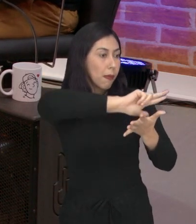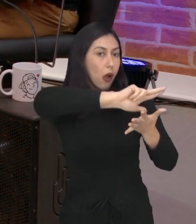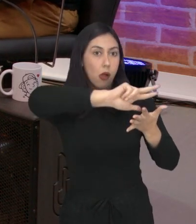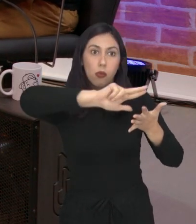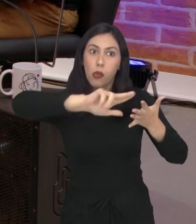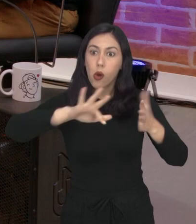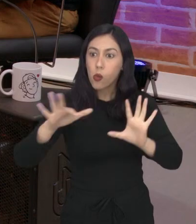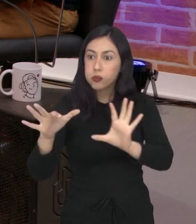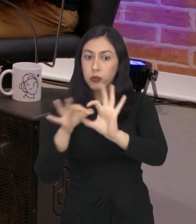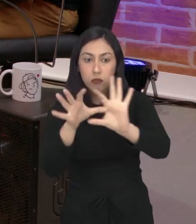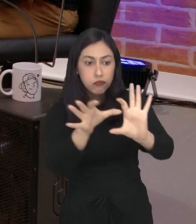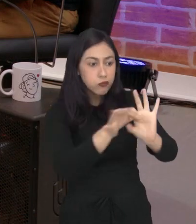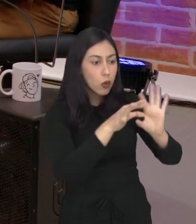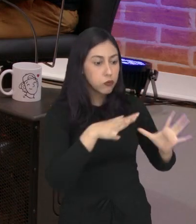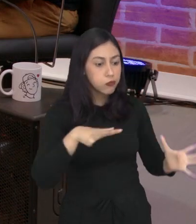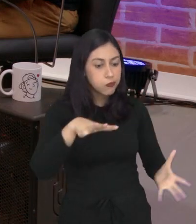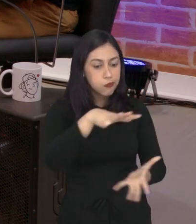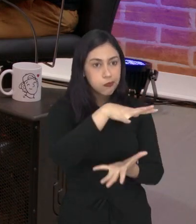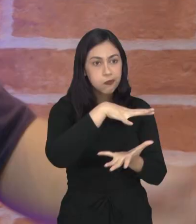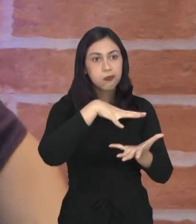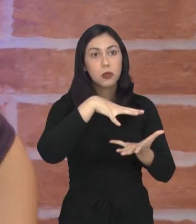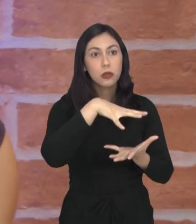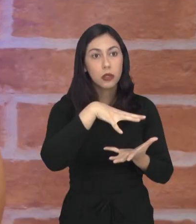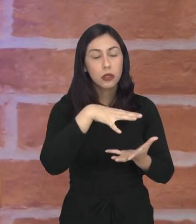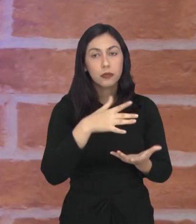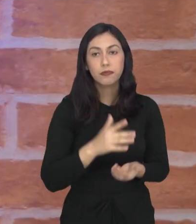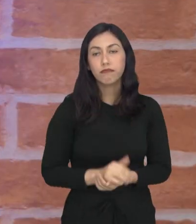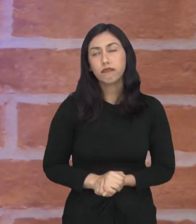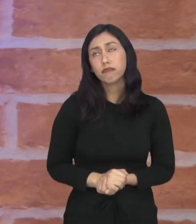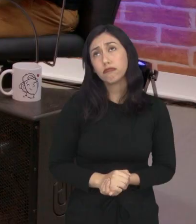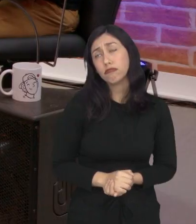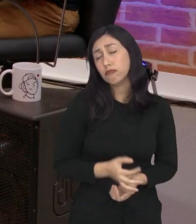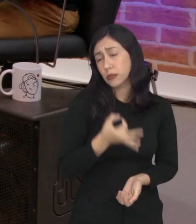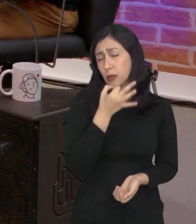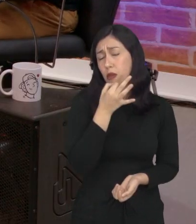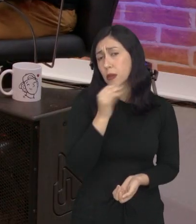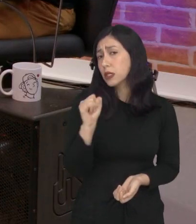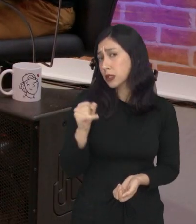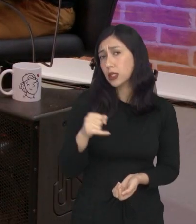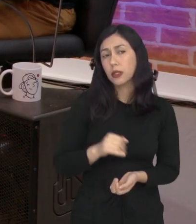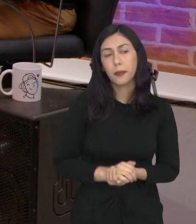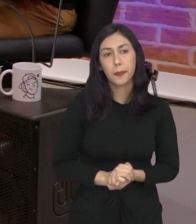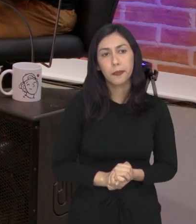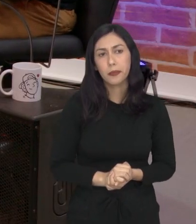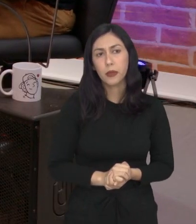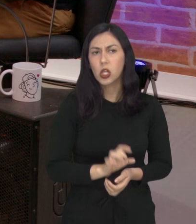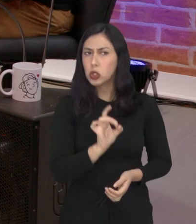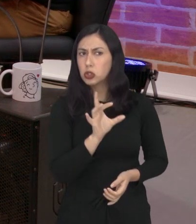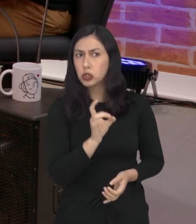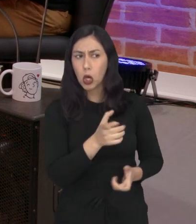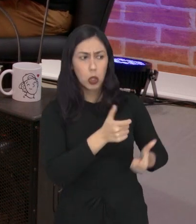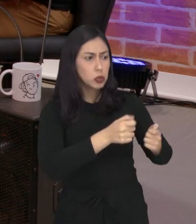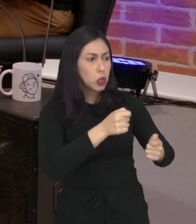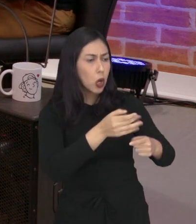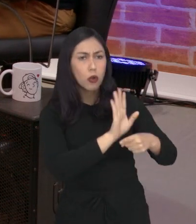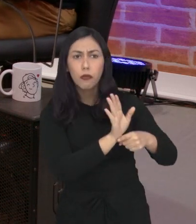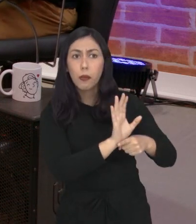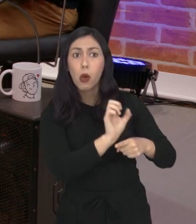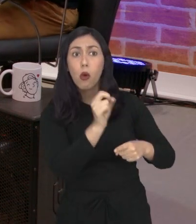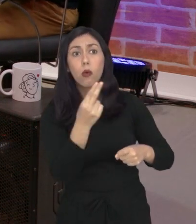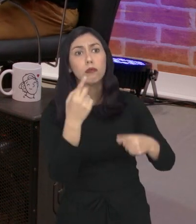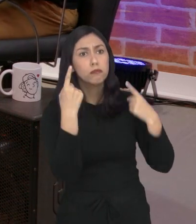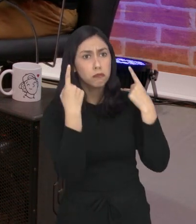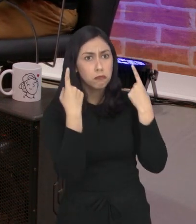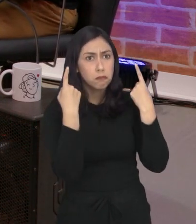que acabam se formando, juntando, virando um mundo só, como é que rola isso? Eu acredito que sim. Geek, Olhando... assim, tipo assim, é só jogo, filme, também